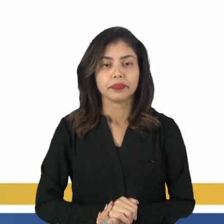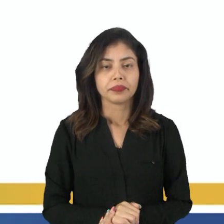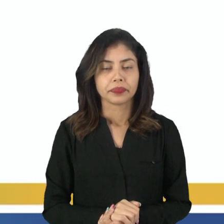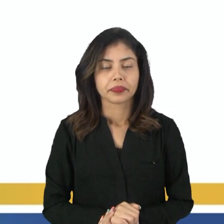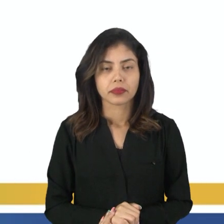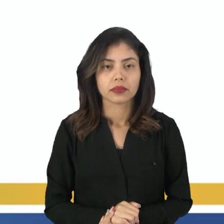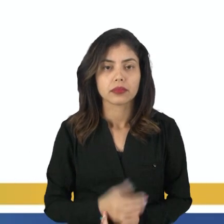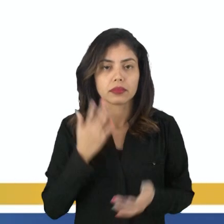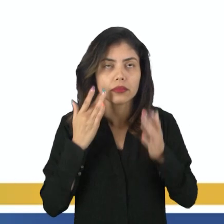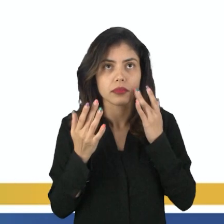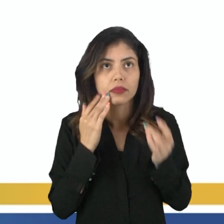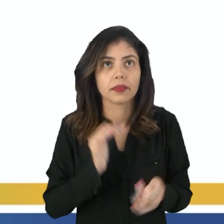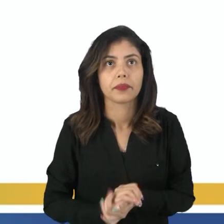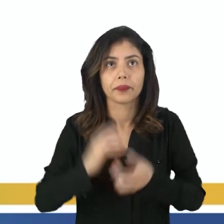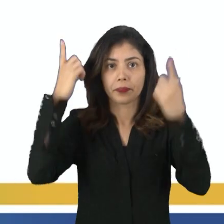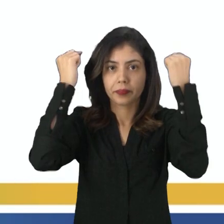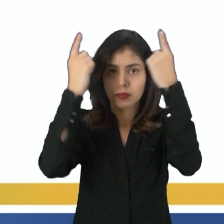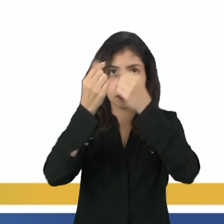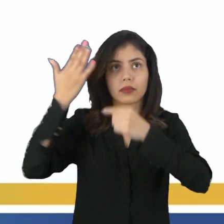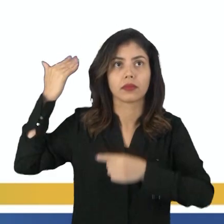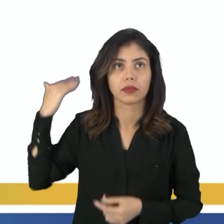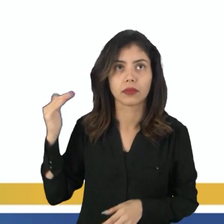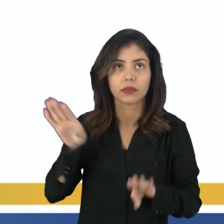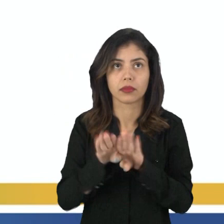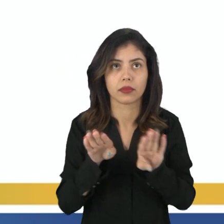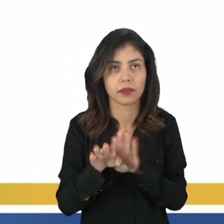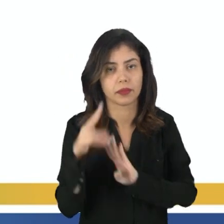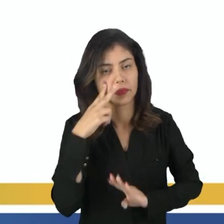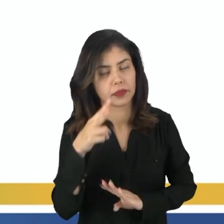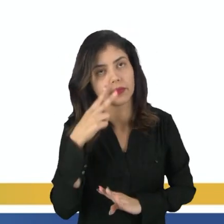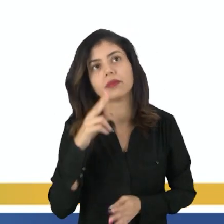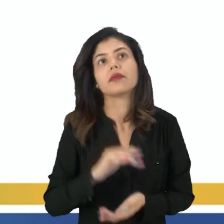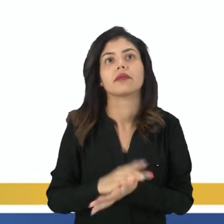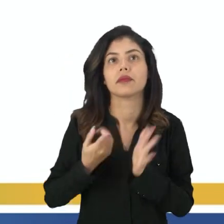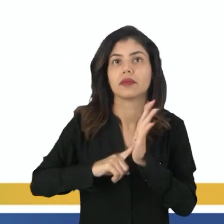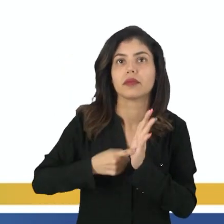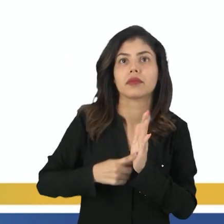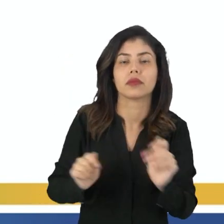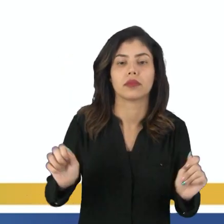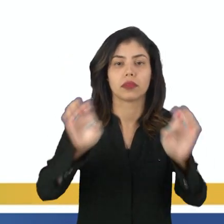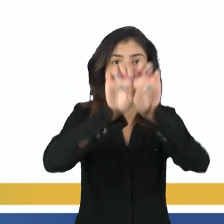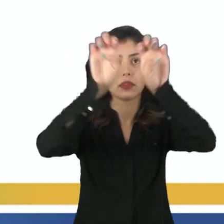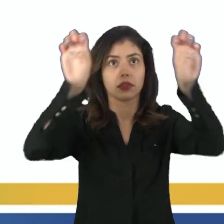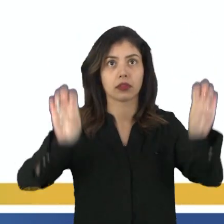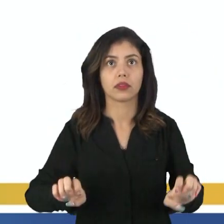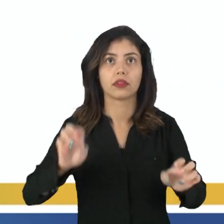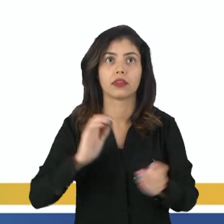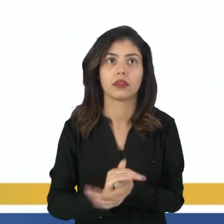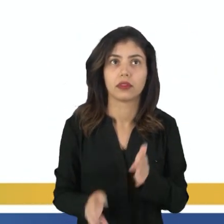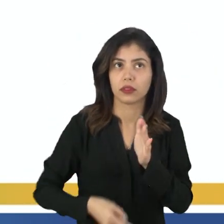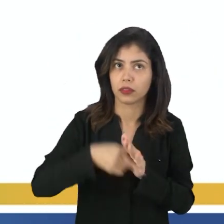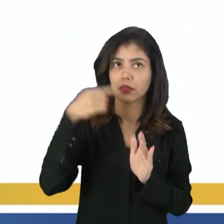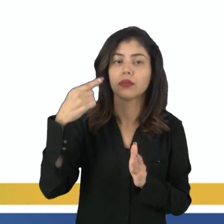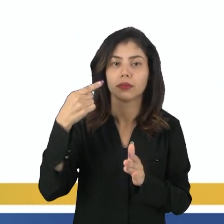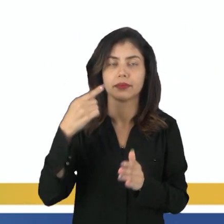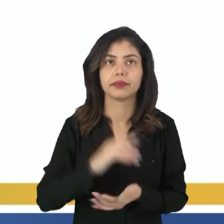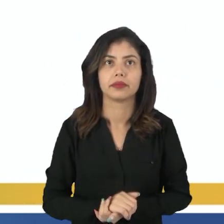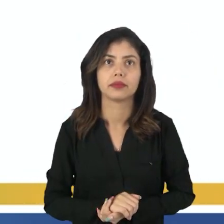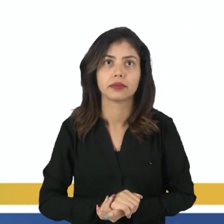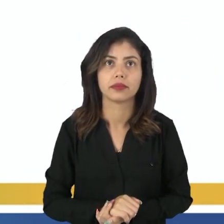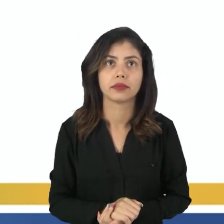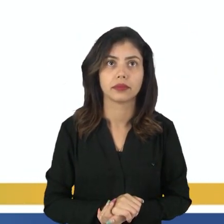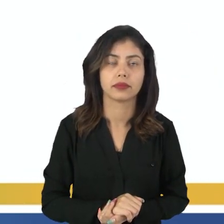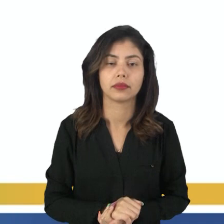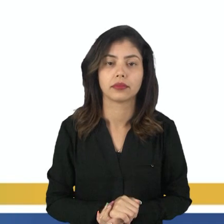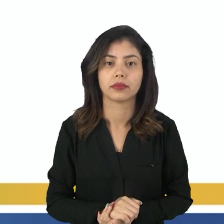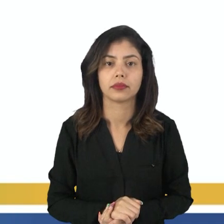Bem, o teatro na Grécia também, a gente pode ver do ponto de vista arquitetônico a estrutura dos primeiros teatros,